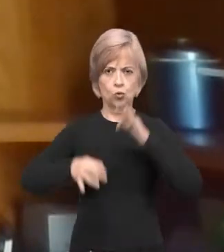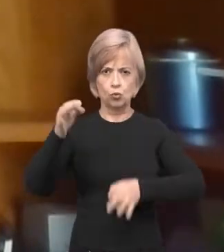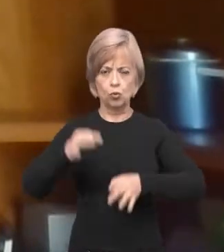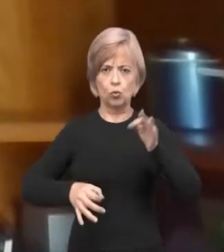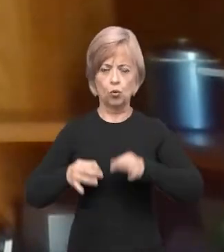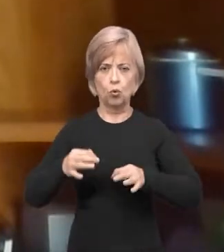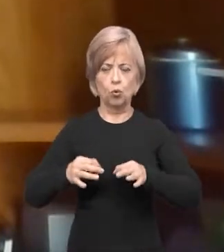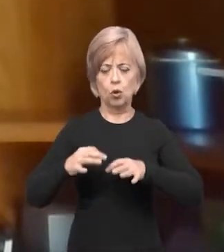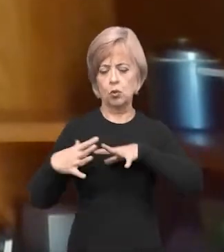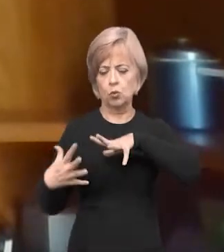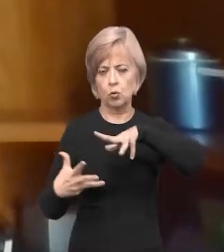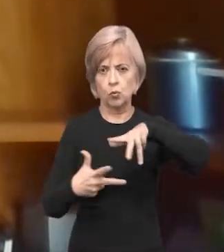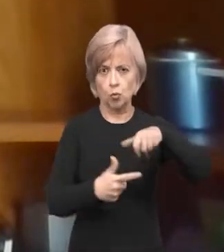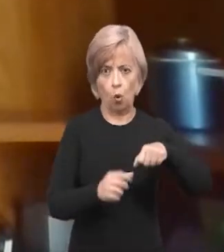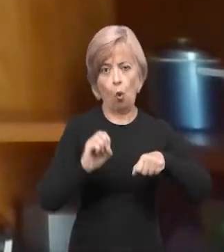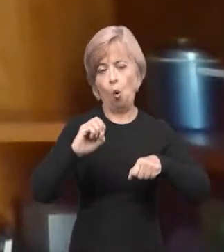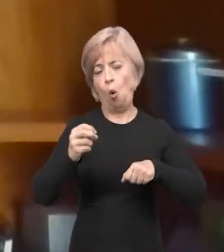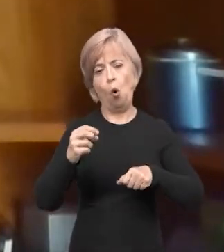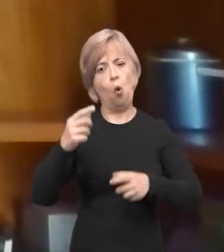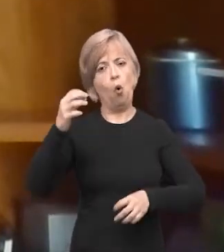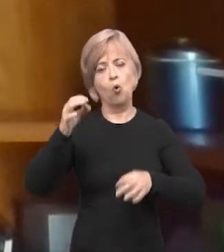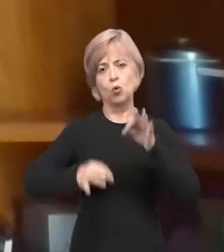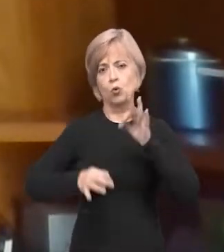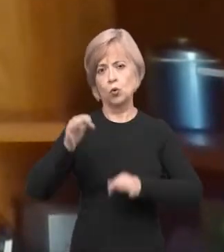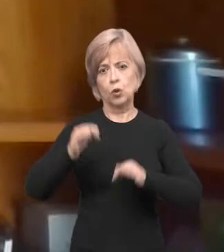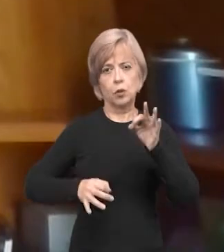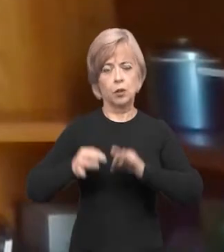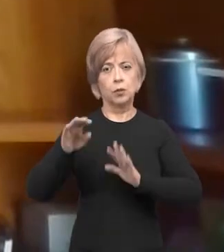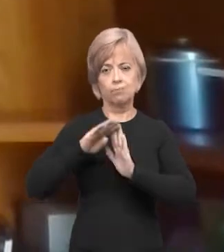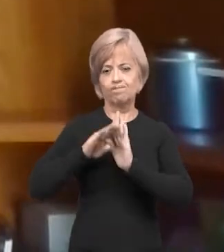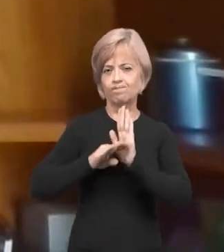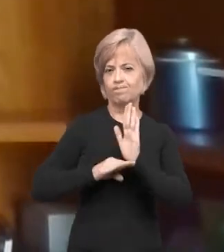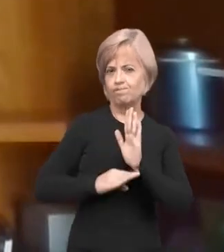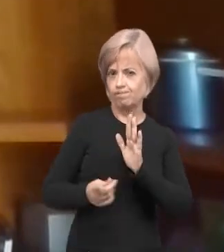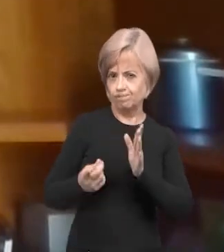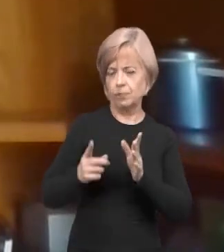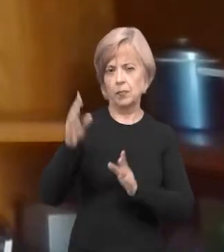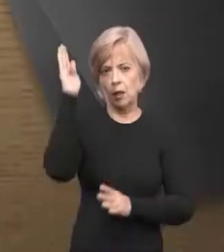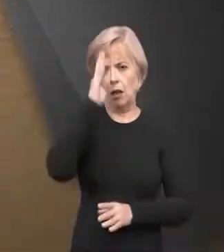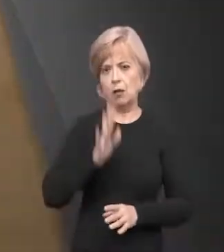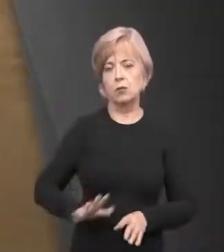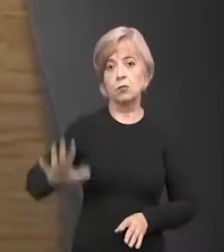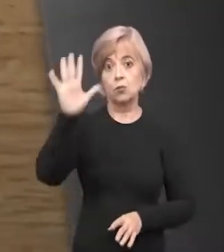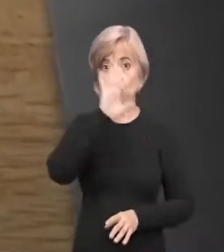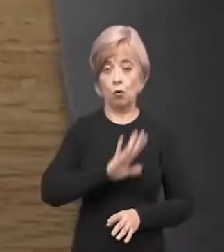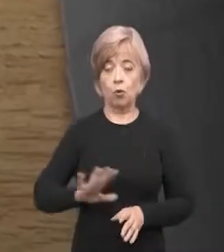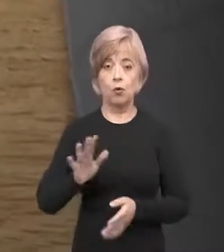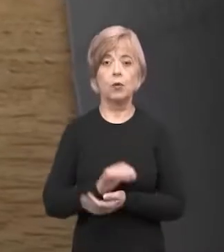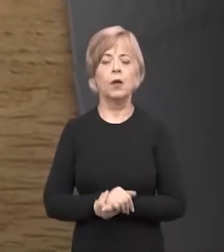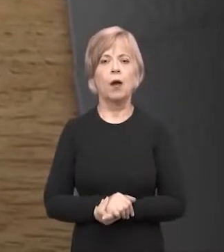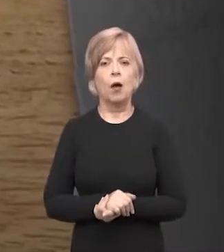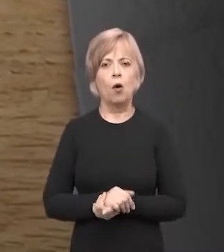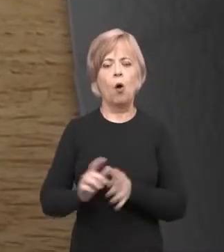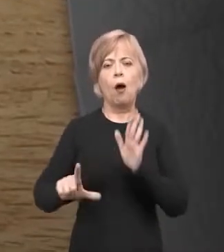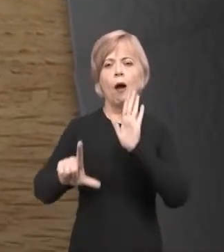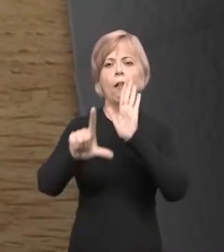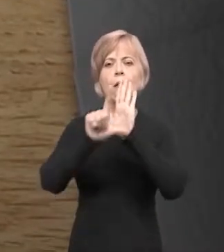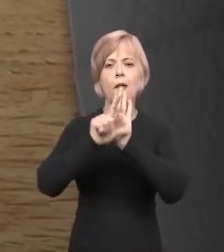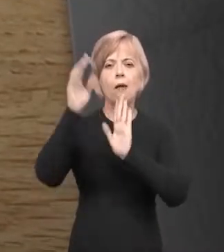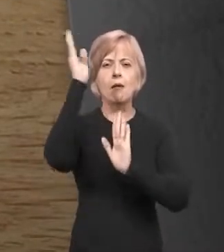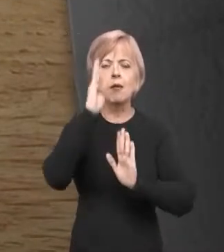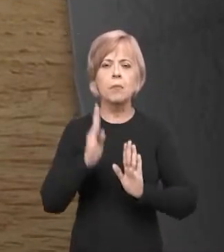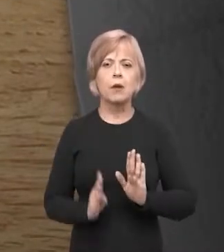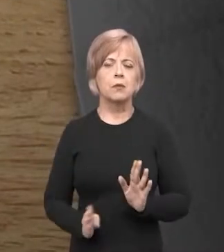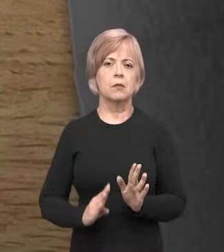ele internacional quanto nacional. A Convenção da Pessoa com Deficiência, a Lei Brasileira de Inclusão,